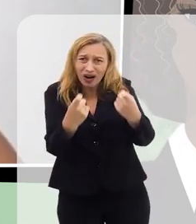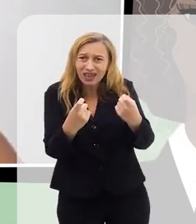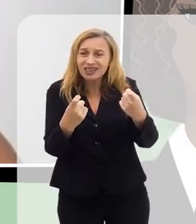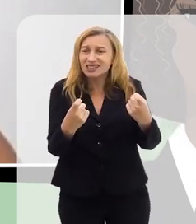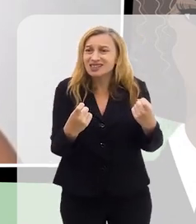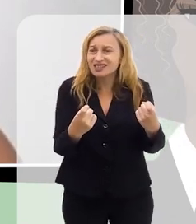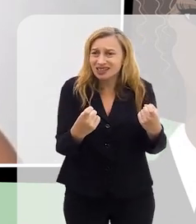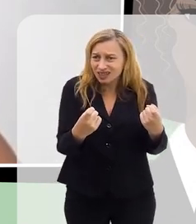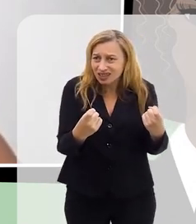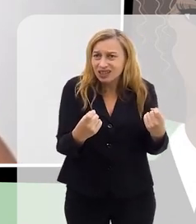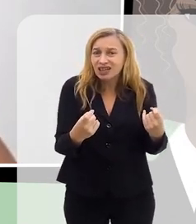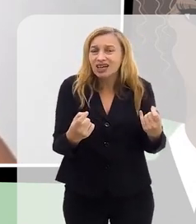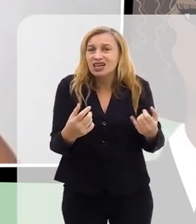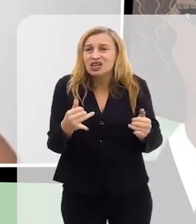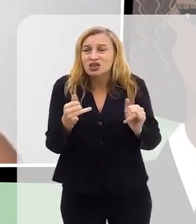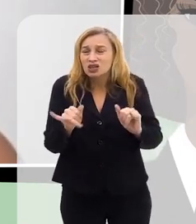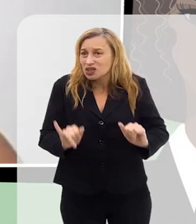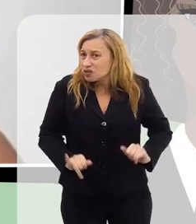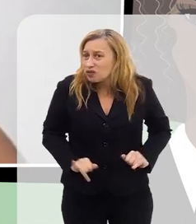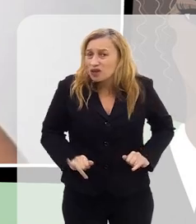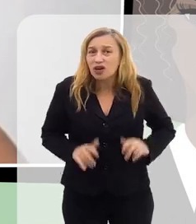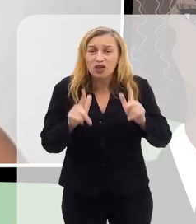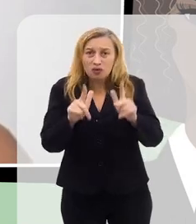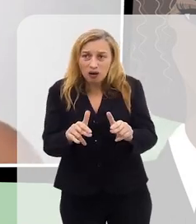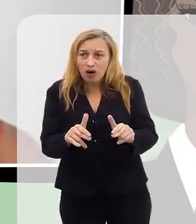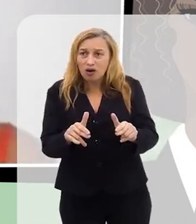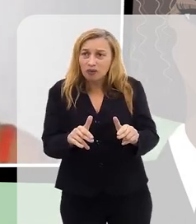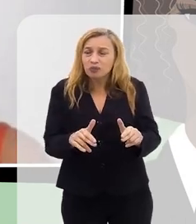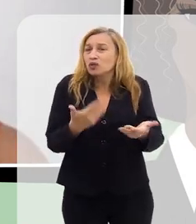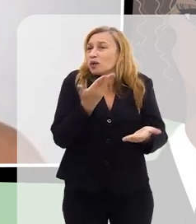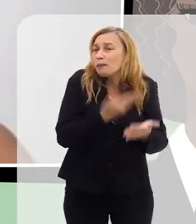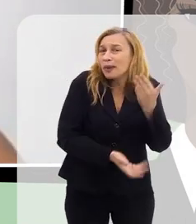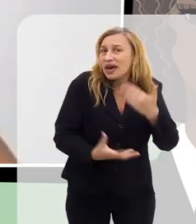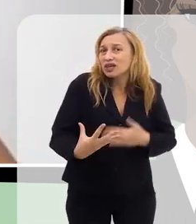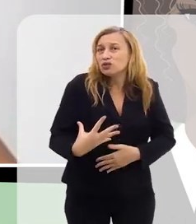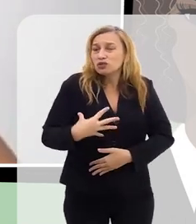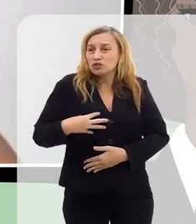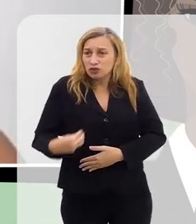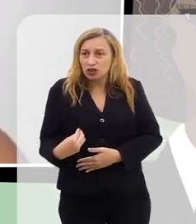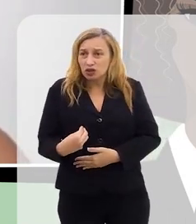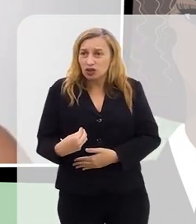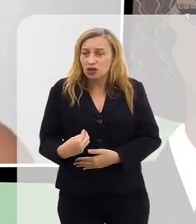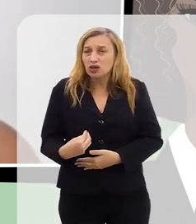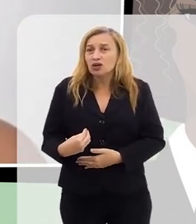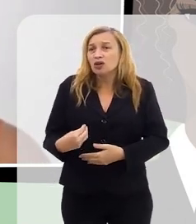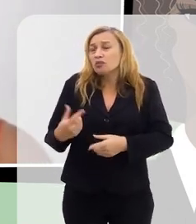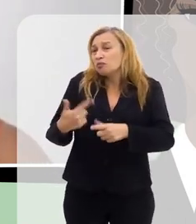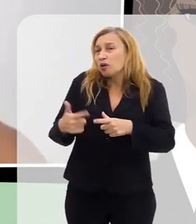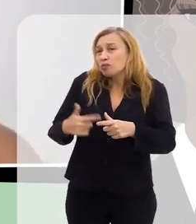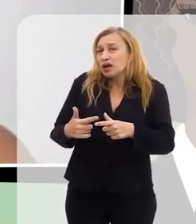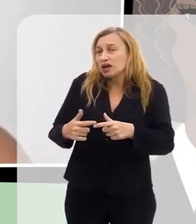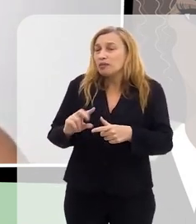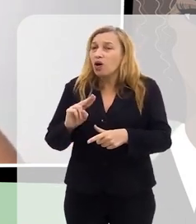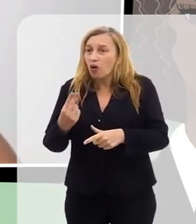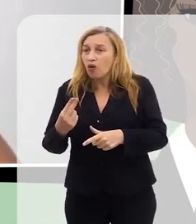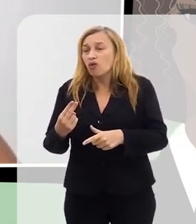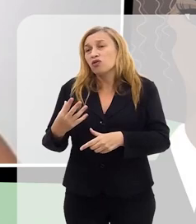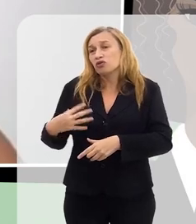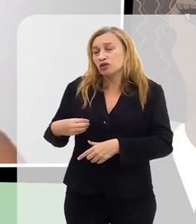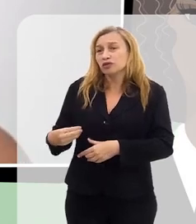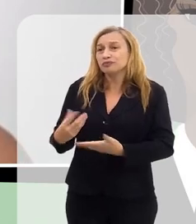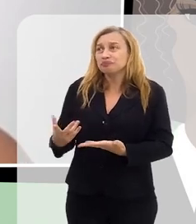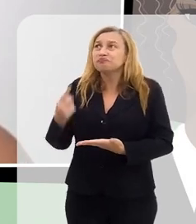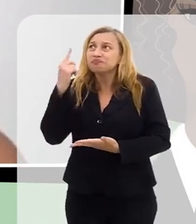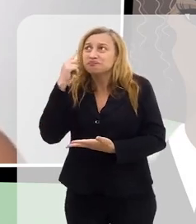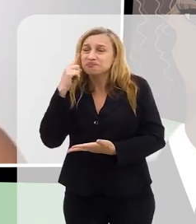de violência traumática como a que eu tive, quando elas perdem os seus bebês, quando os seus bebês ficam com alguma sequela,